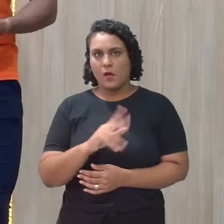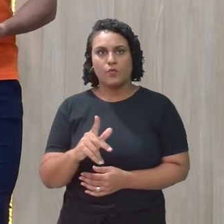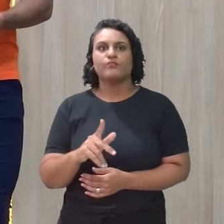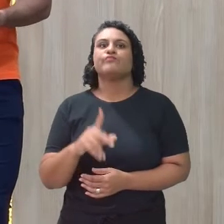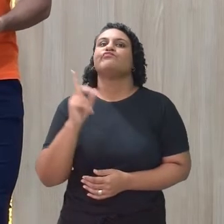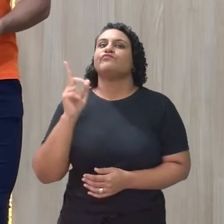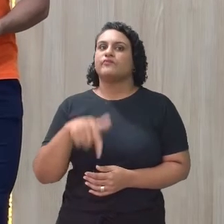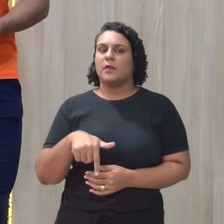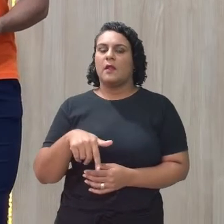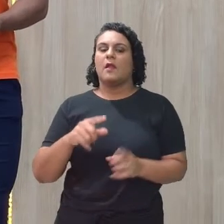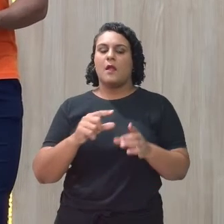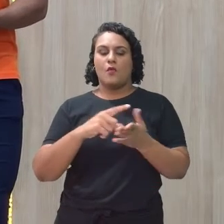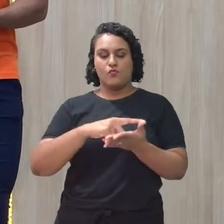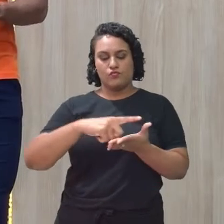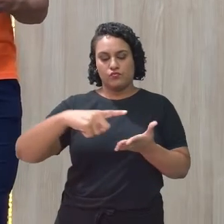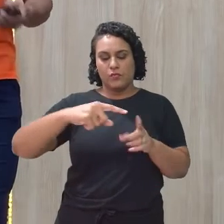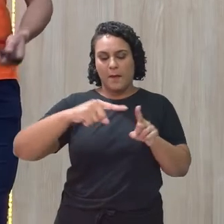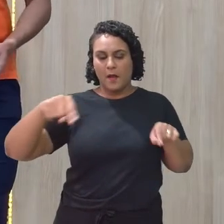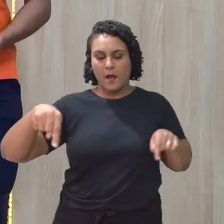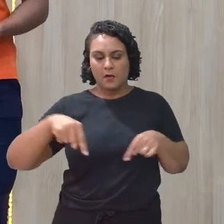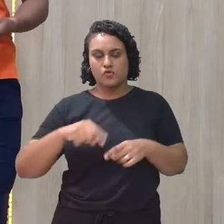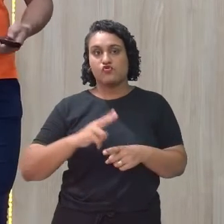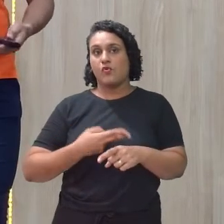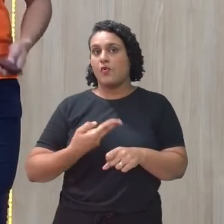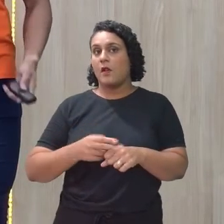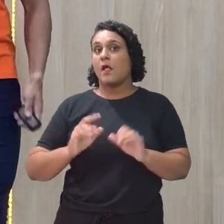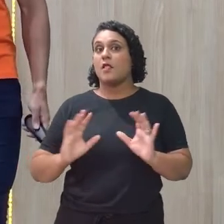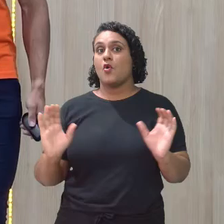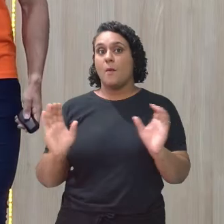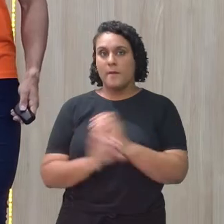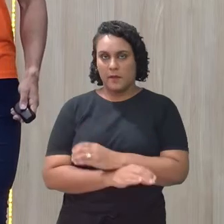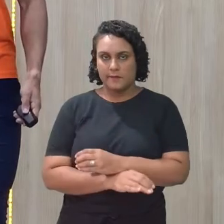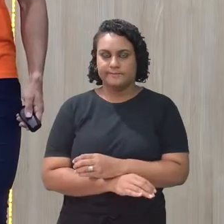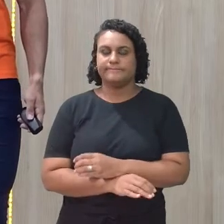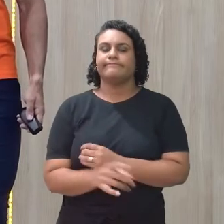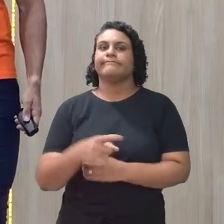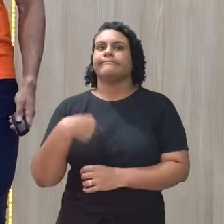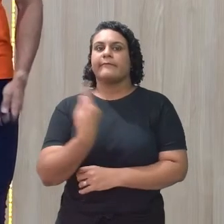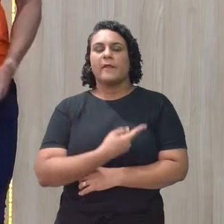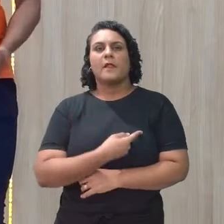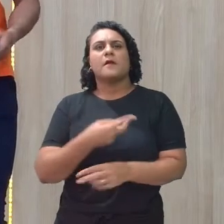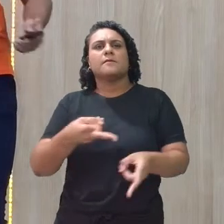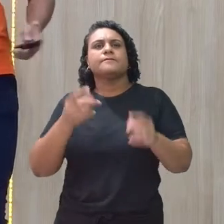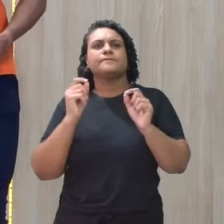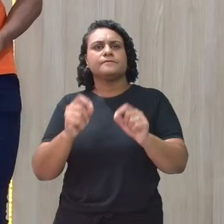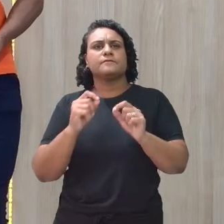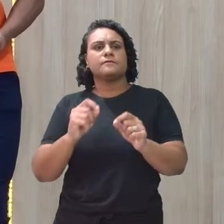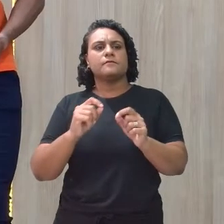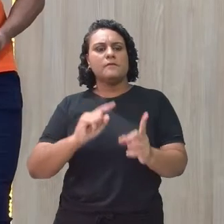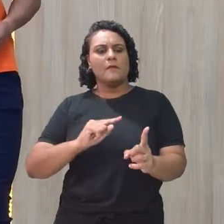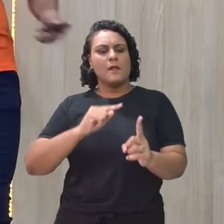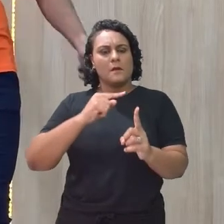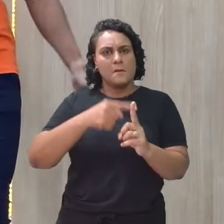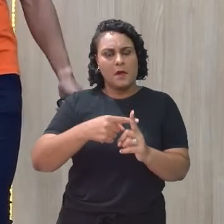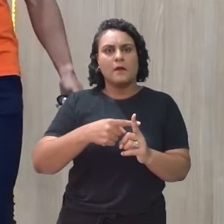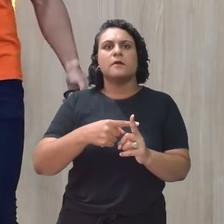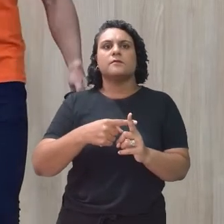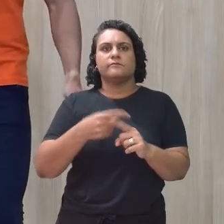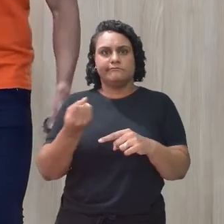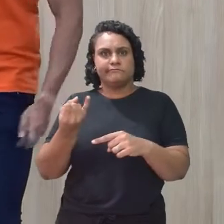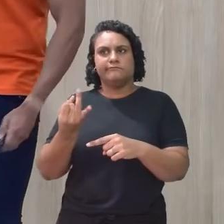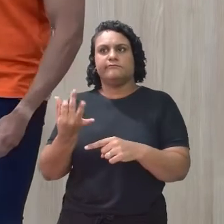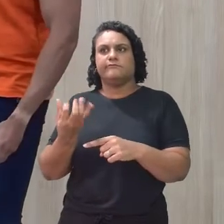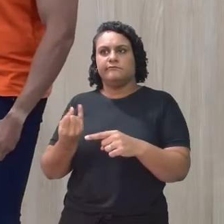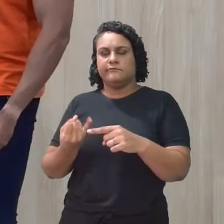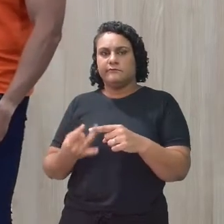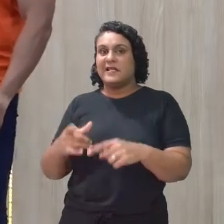barra inteira, certo? E a gente já observa aí também essa ideia da adição, né, das frações.